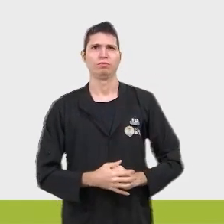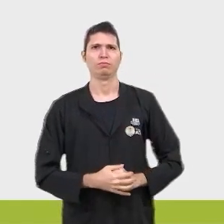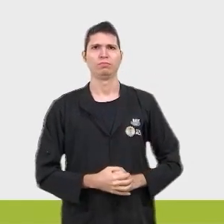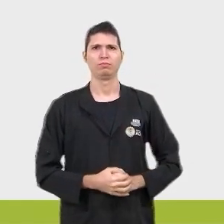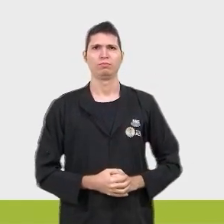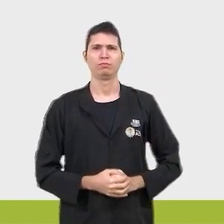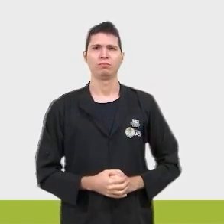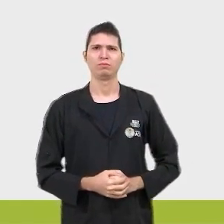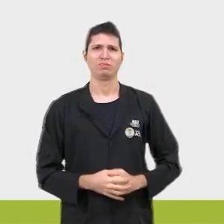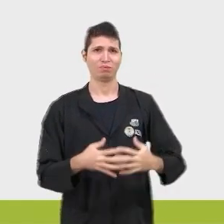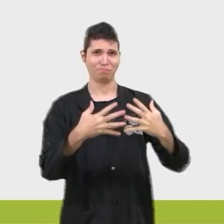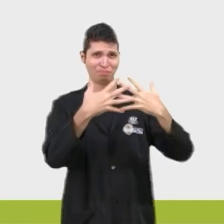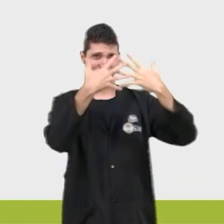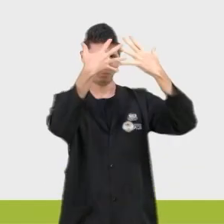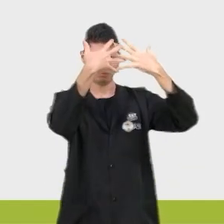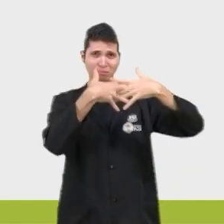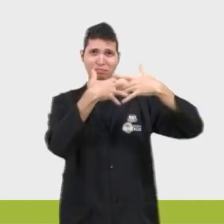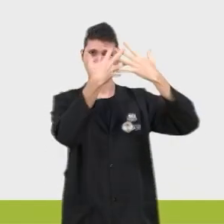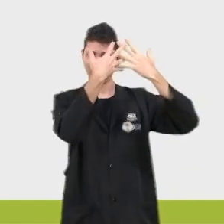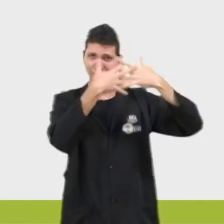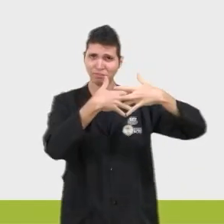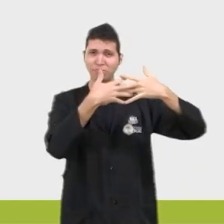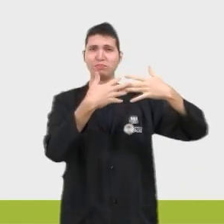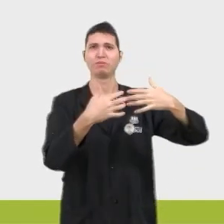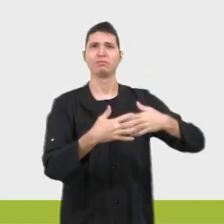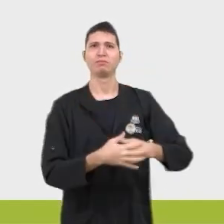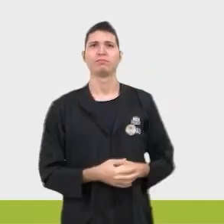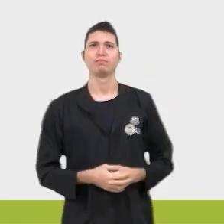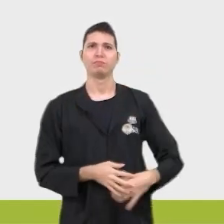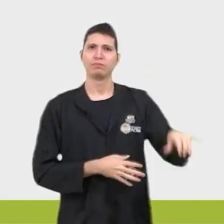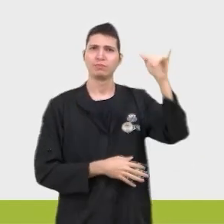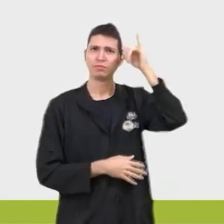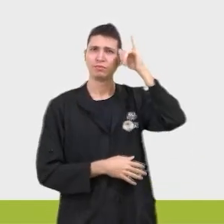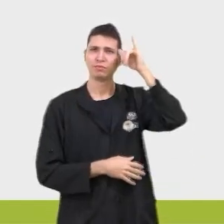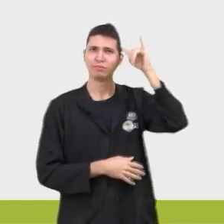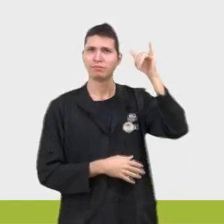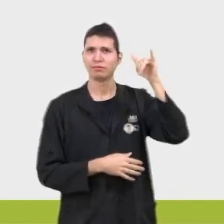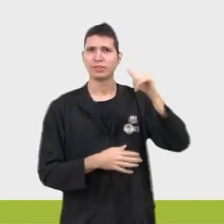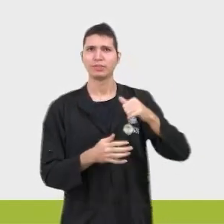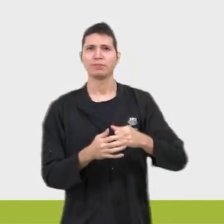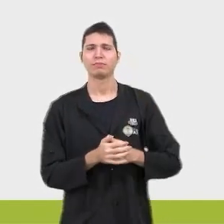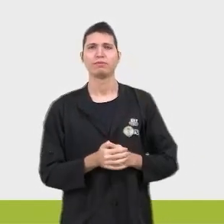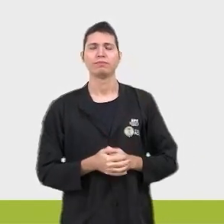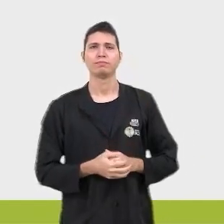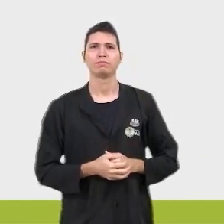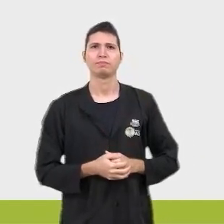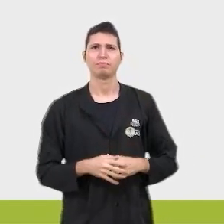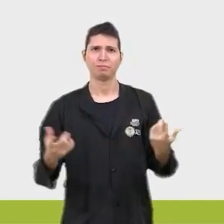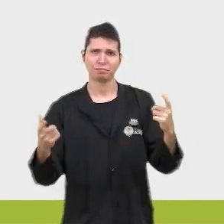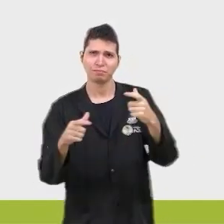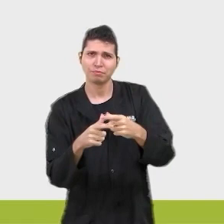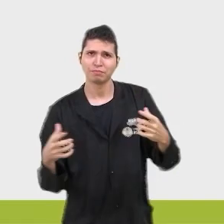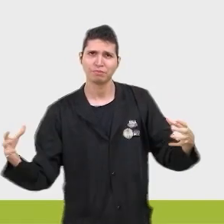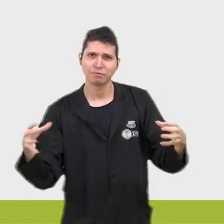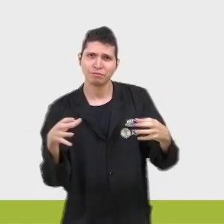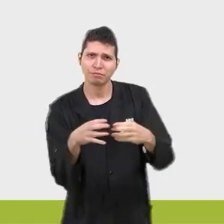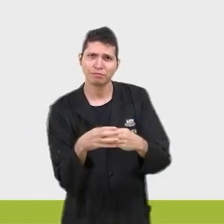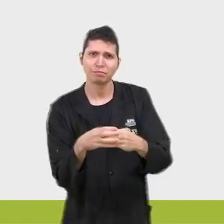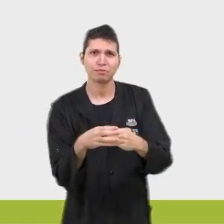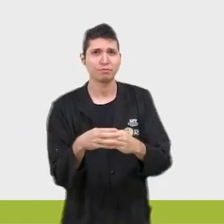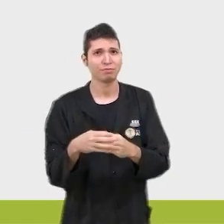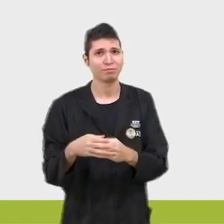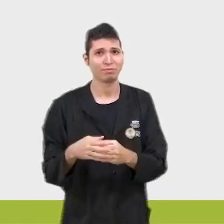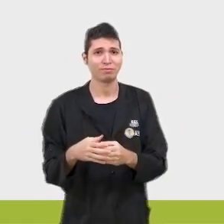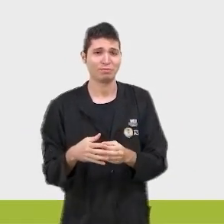É muito complexo você informar que evita a extinção, tá? Essa extinção, mesmo com os corredores, ela